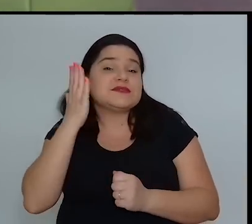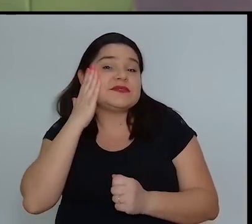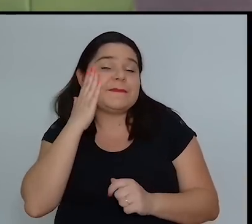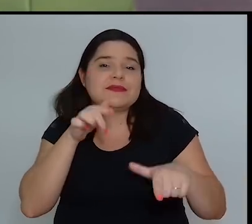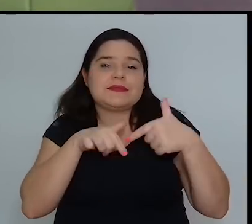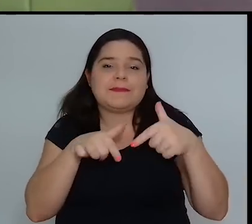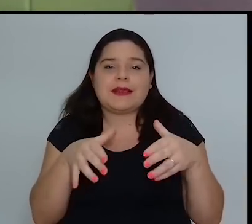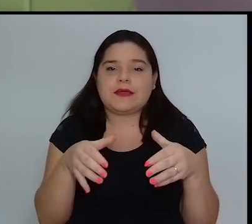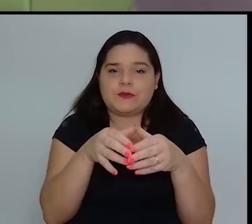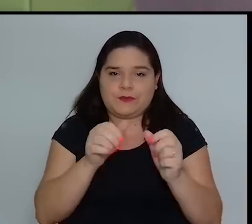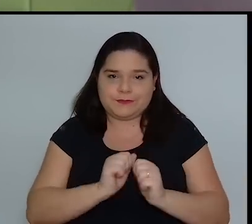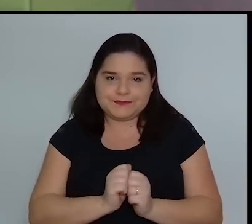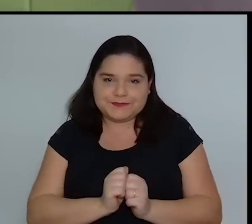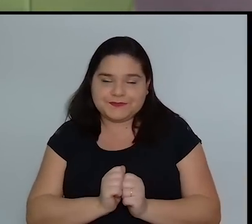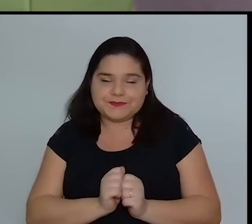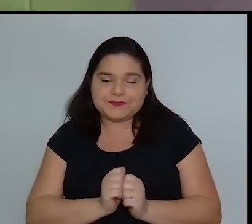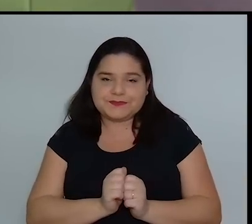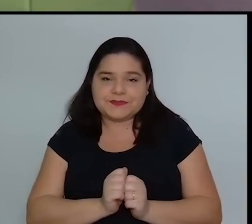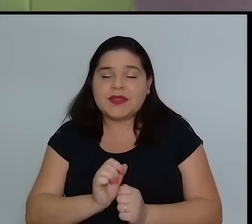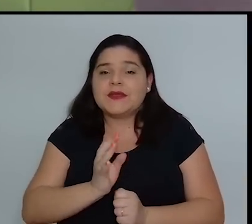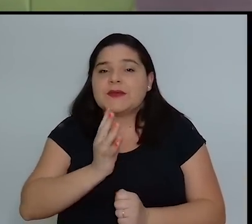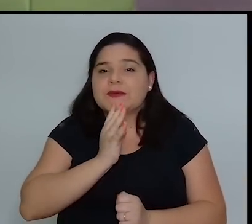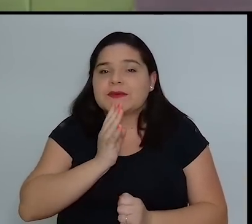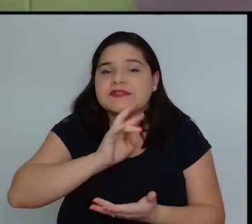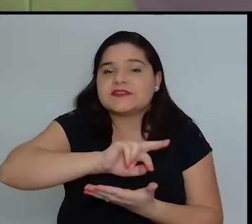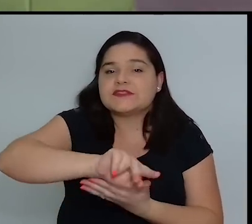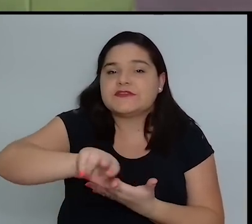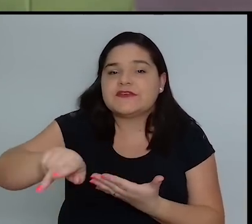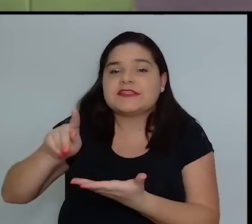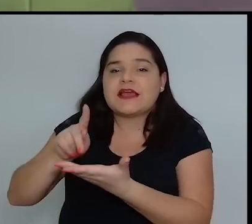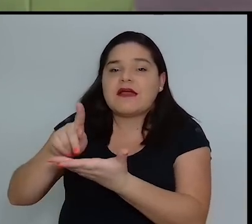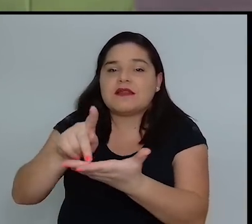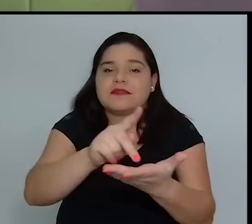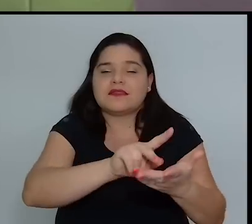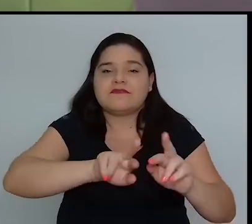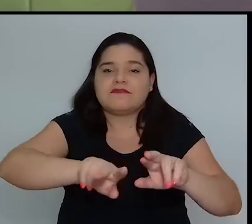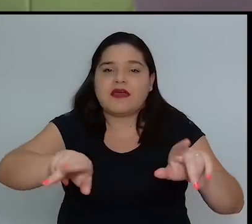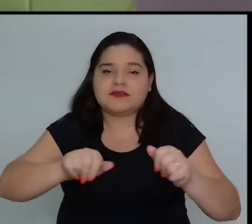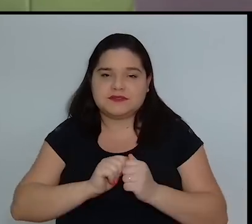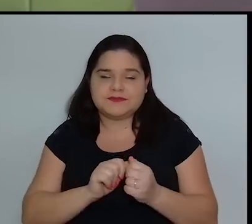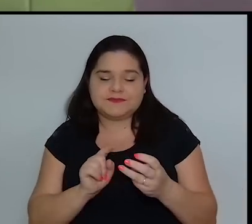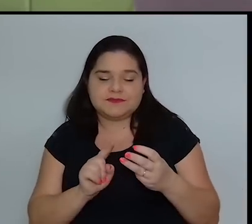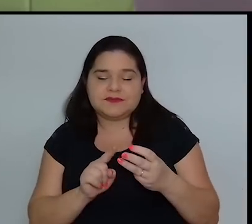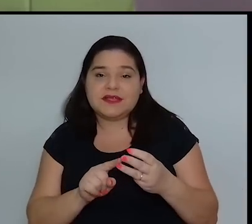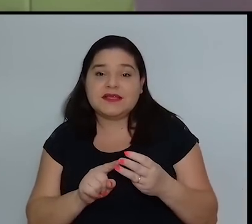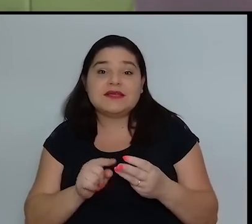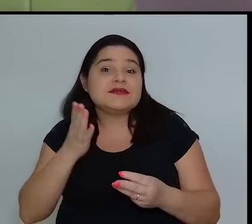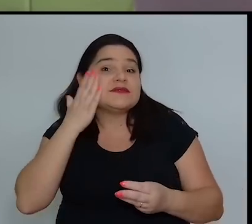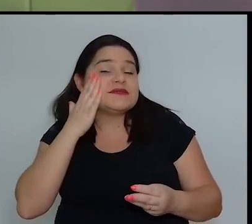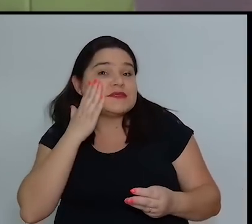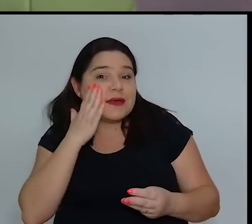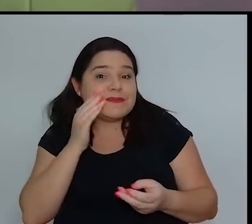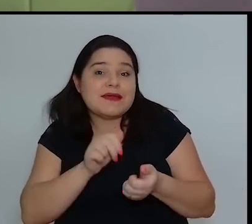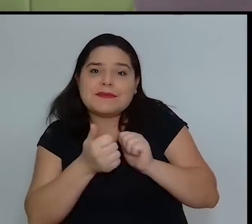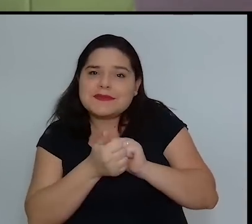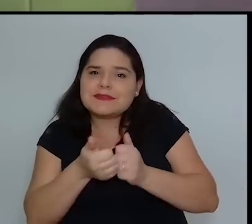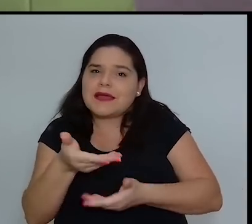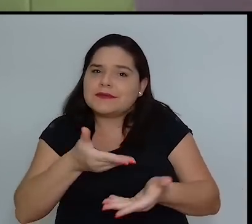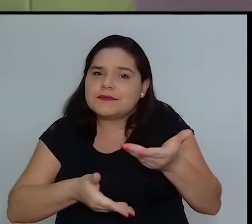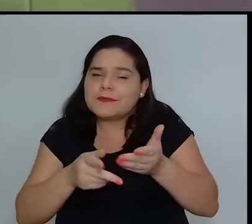grupo conhecer diferentes realidades saber lidar com essa diferentes realidades